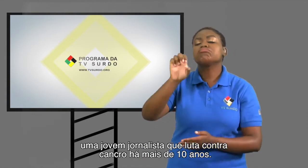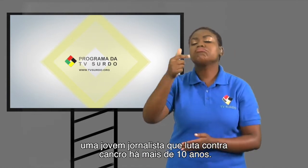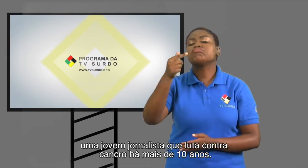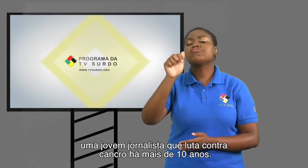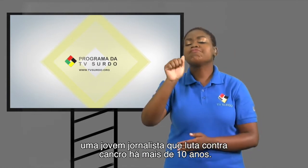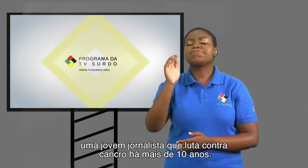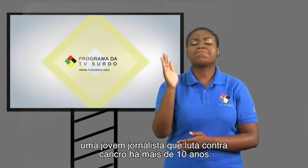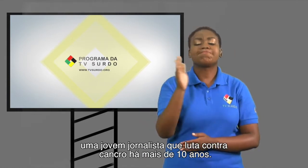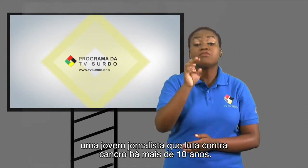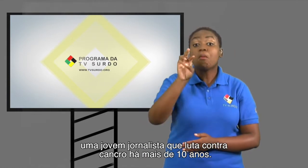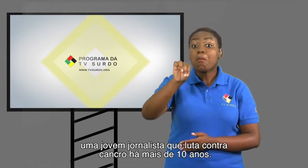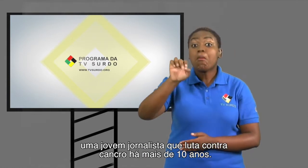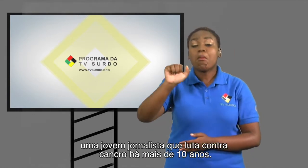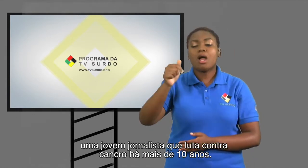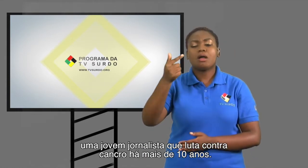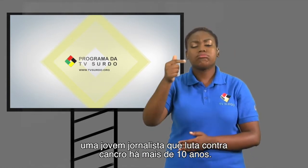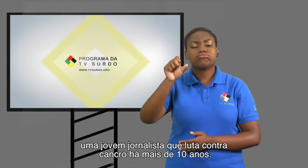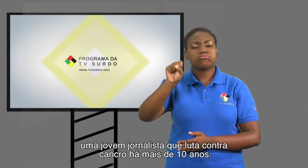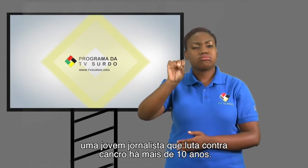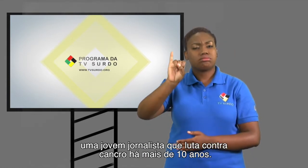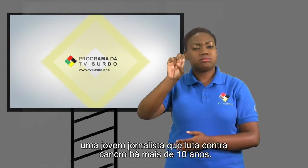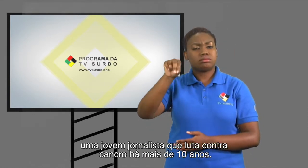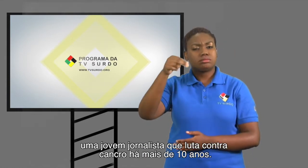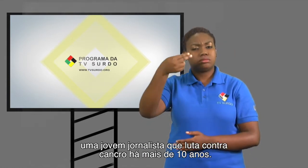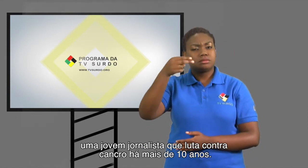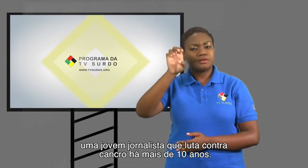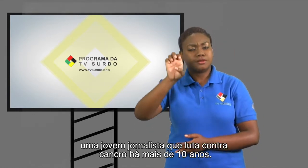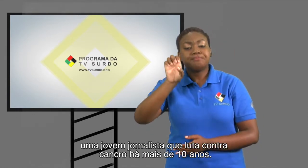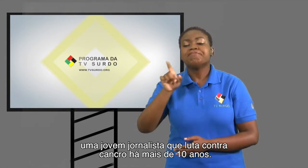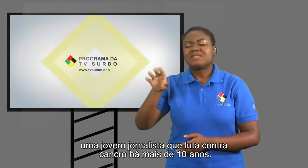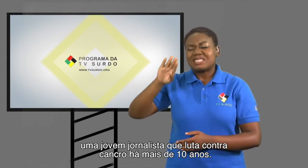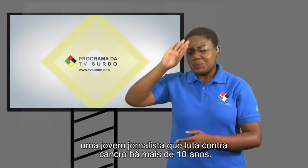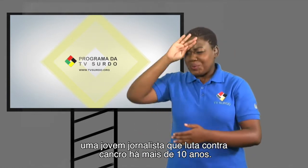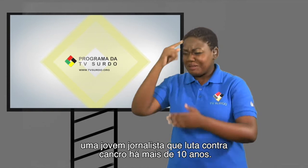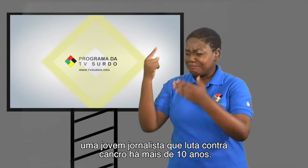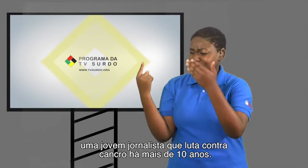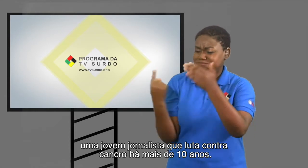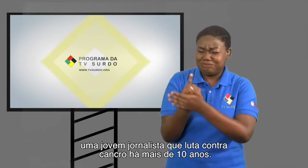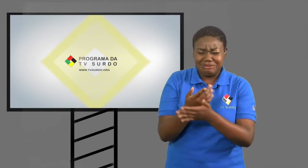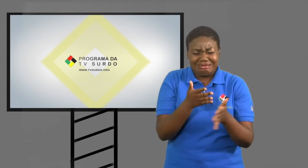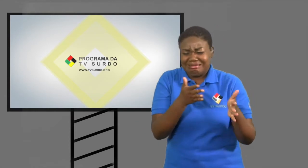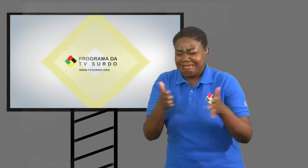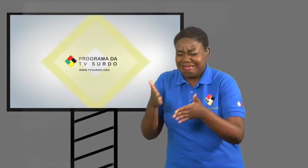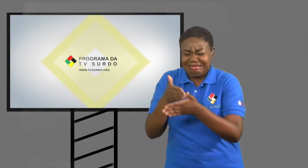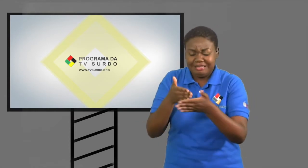Uma jovem jornalista que luta contra o cancro há mais de 10 anos.